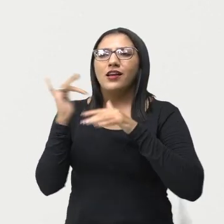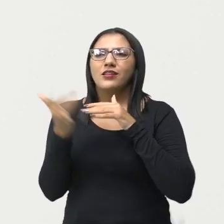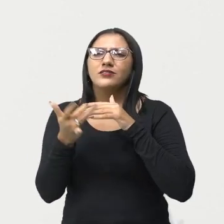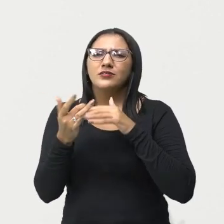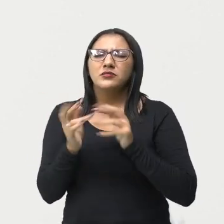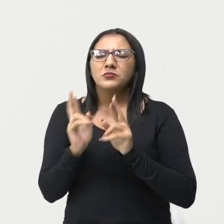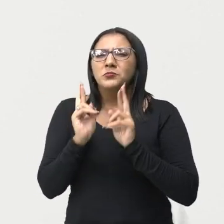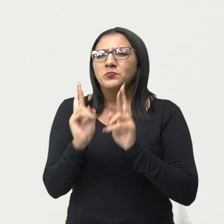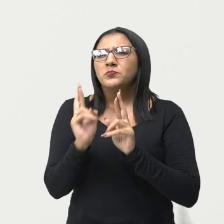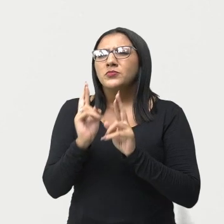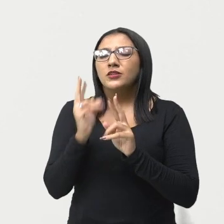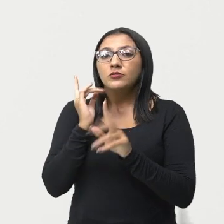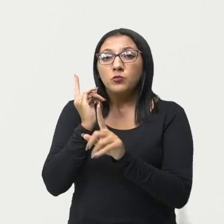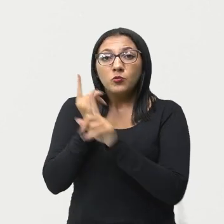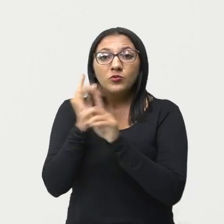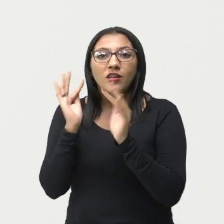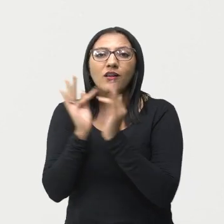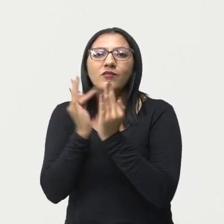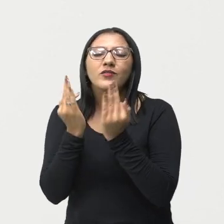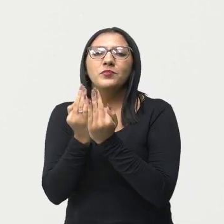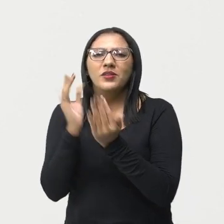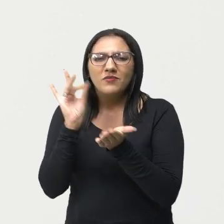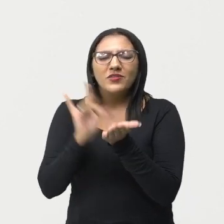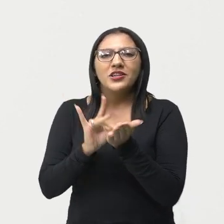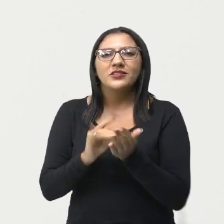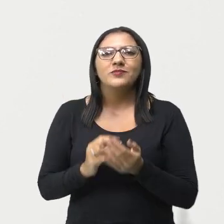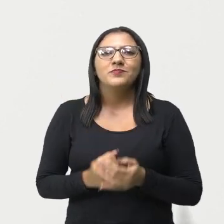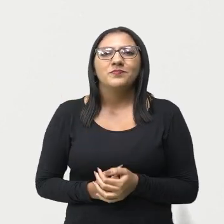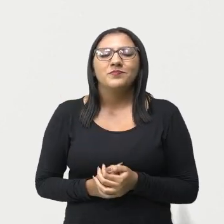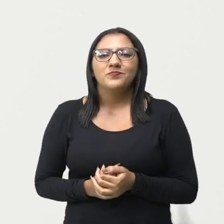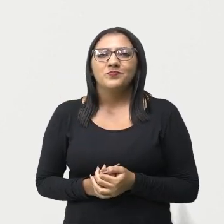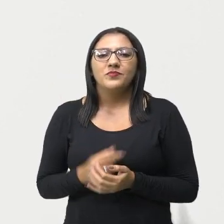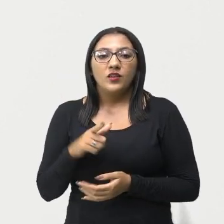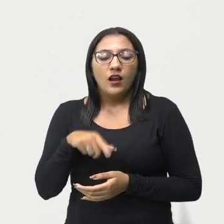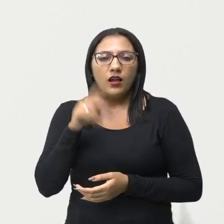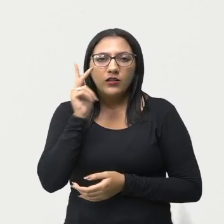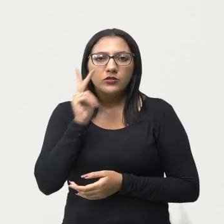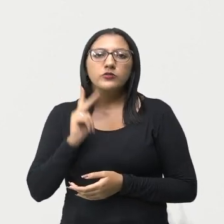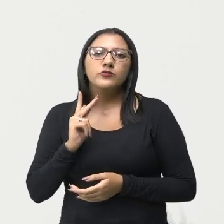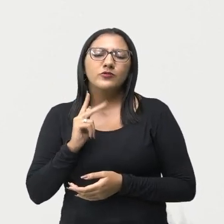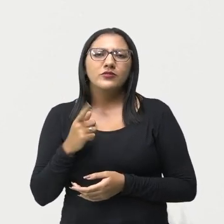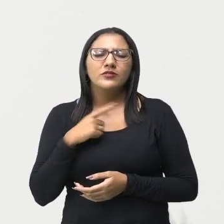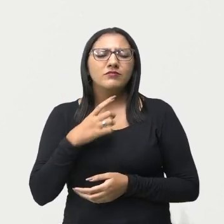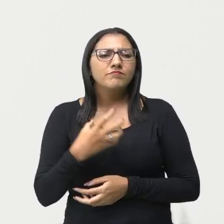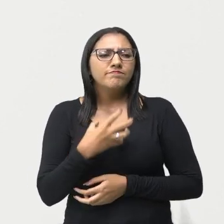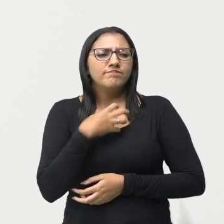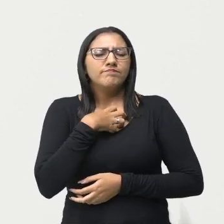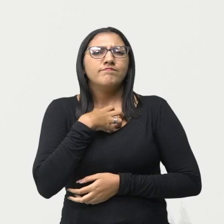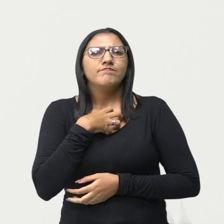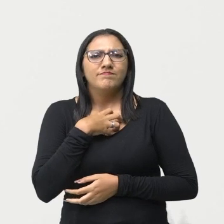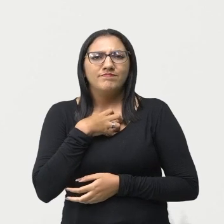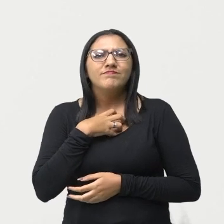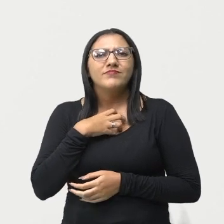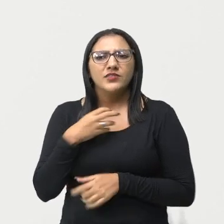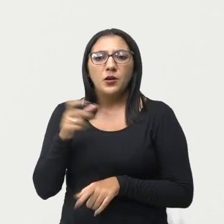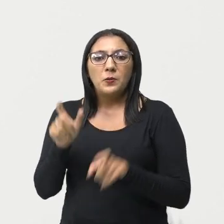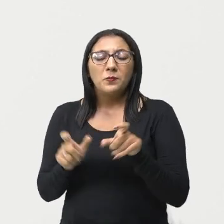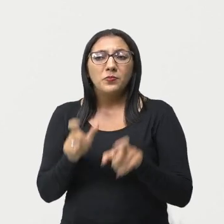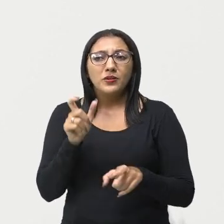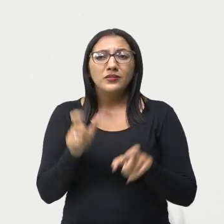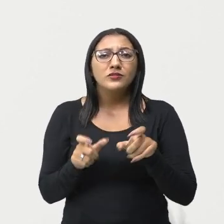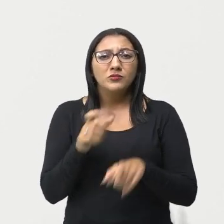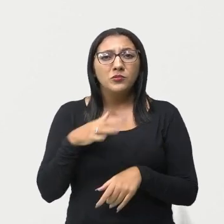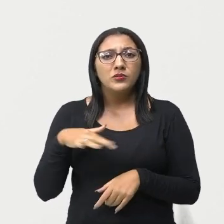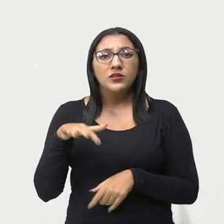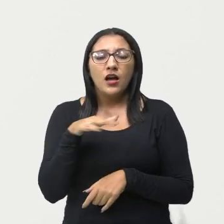reencontrar sua família. A história viralizou e mobilizou o Ministério da Segurança